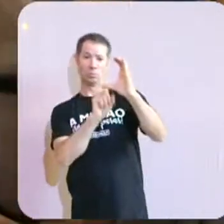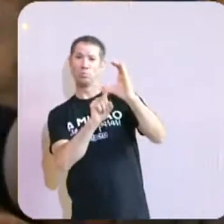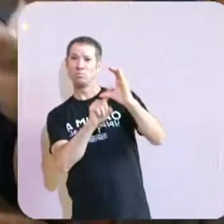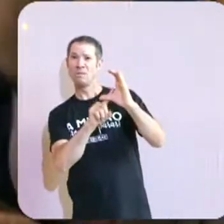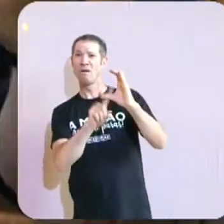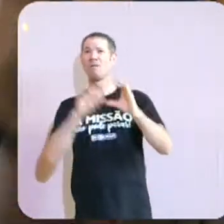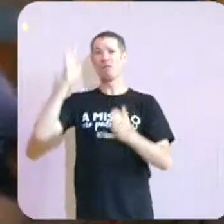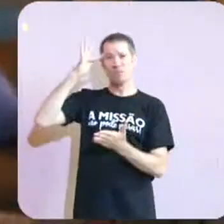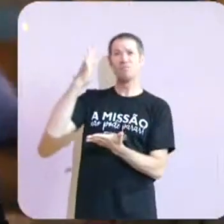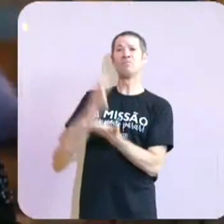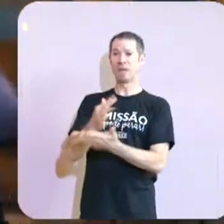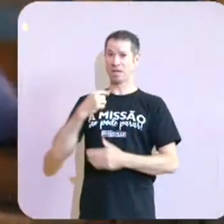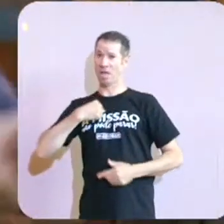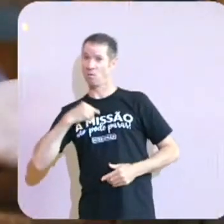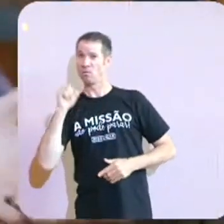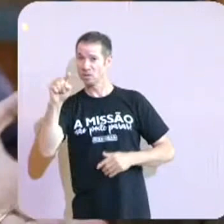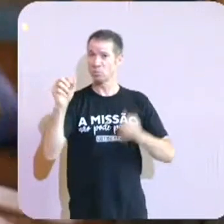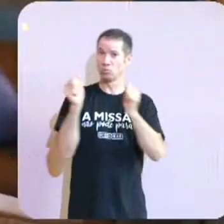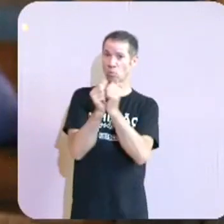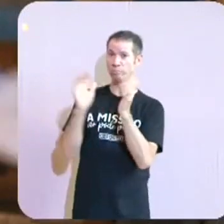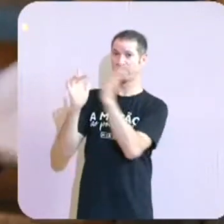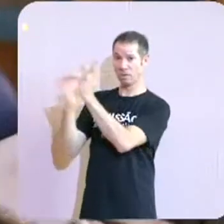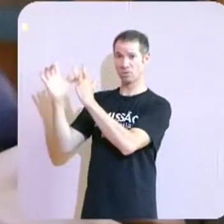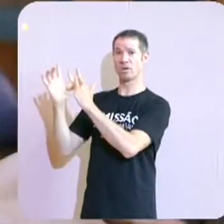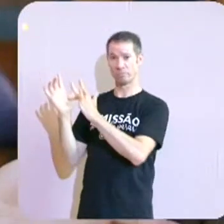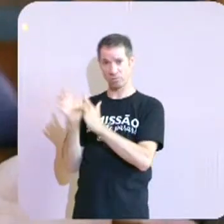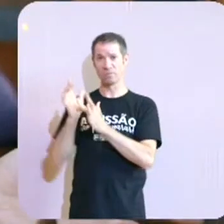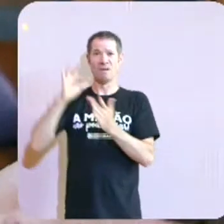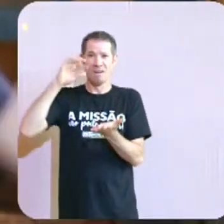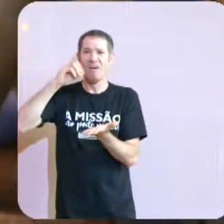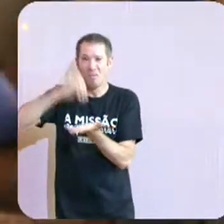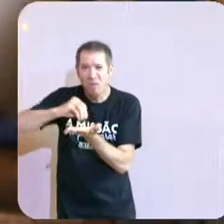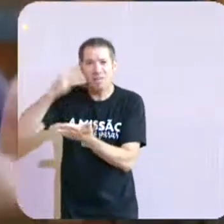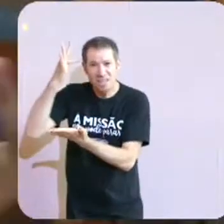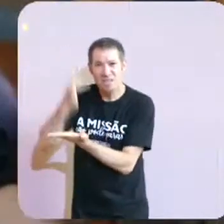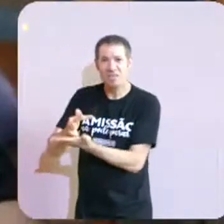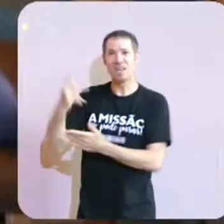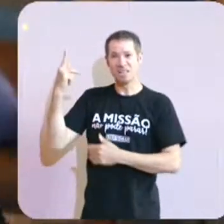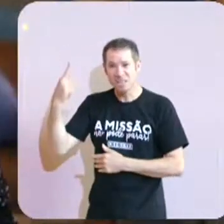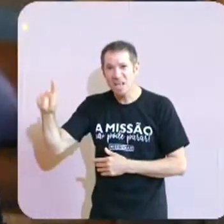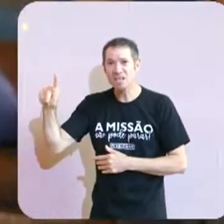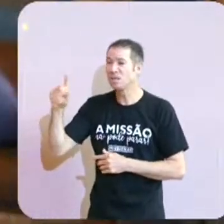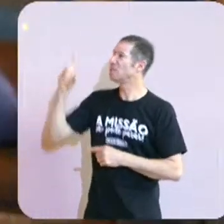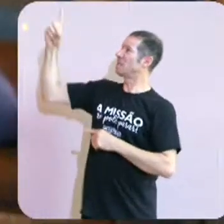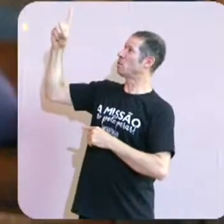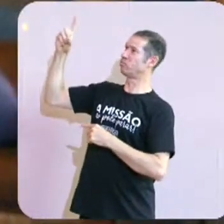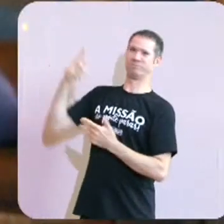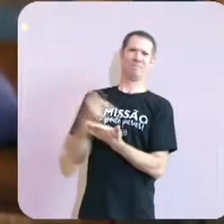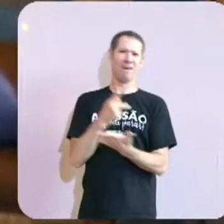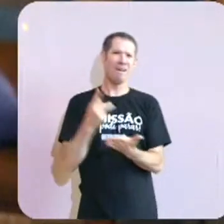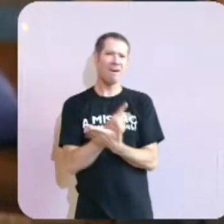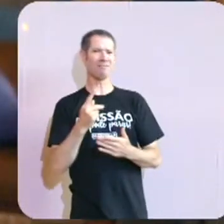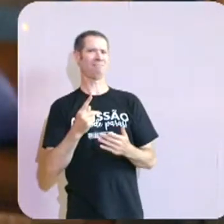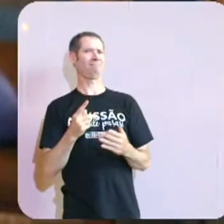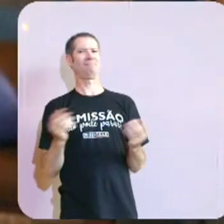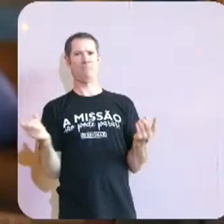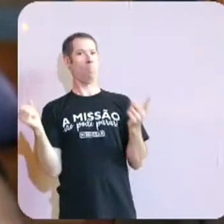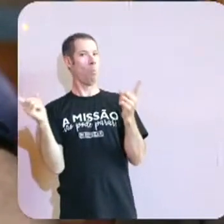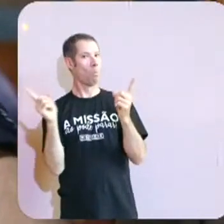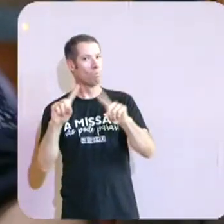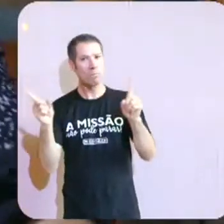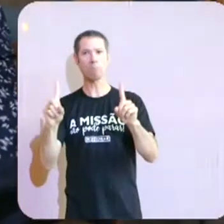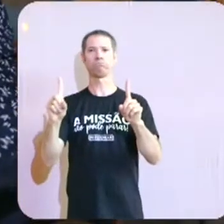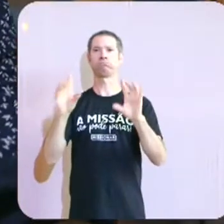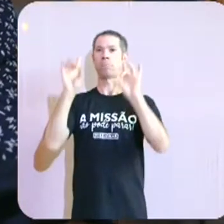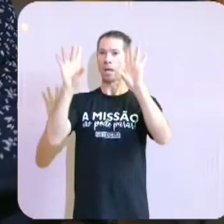razão da fé que eu e você temos em Jesus. E aí, é falta de fé deles? Ou então Deus está cometendo algum equívoco com isso? Não,